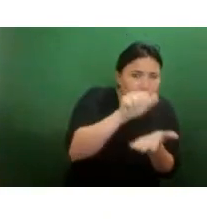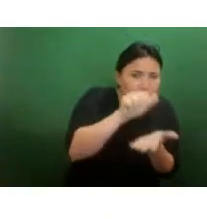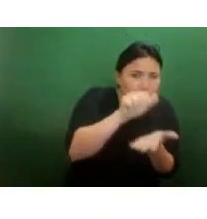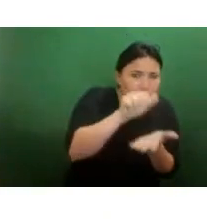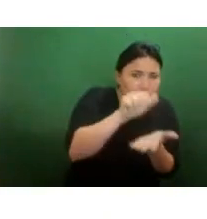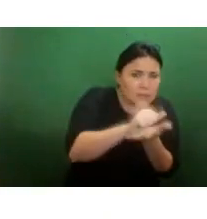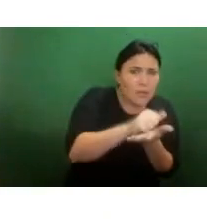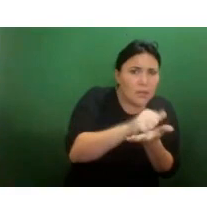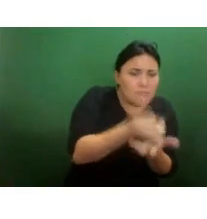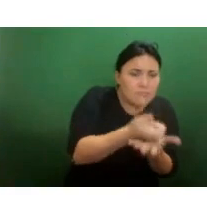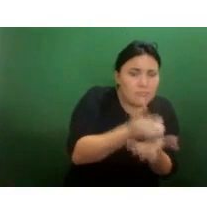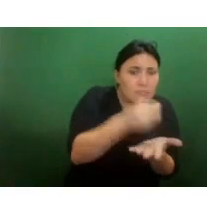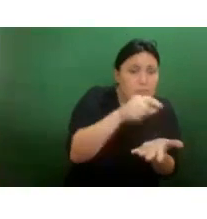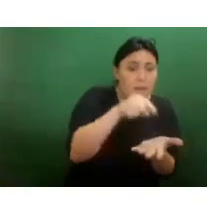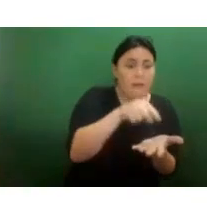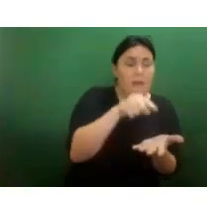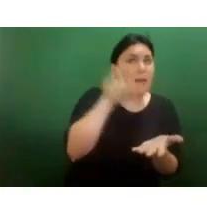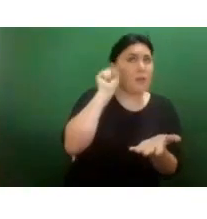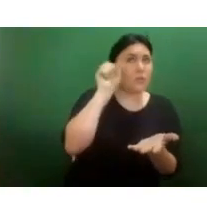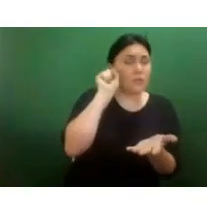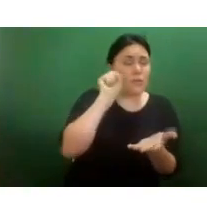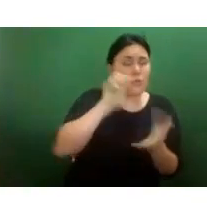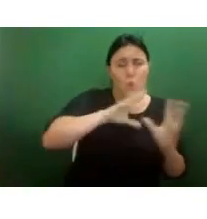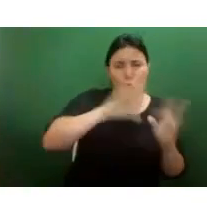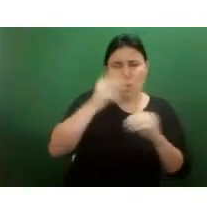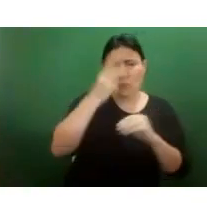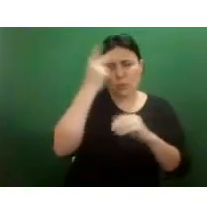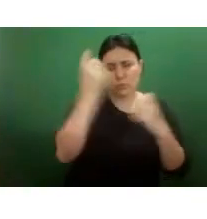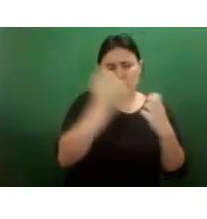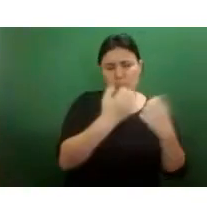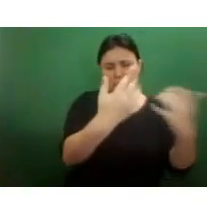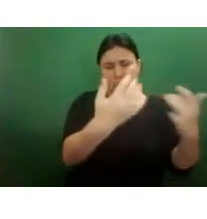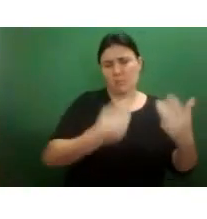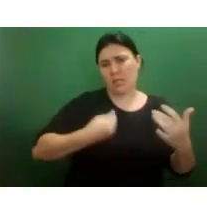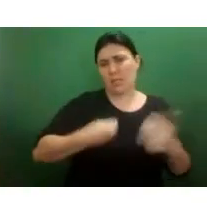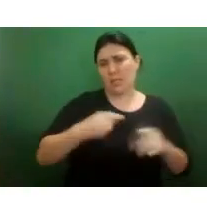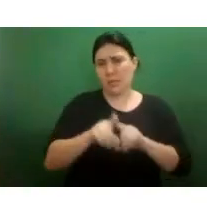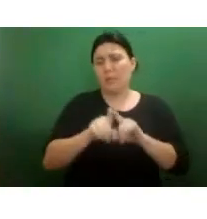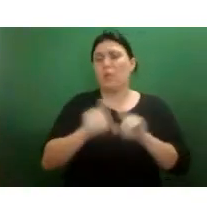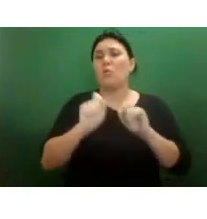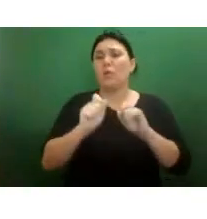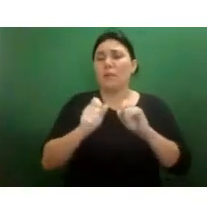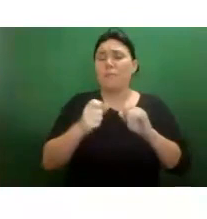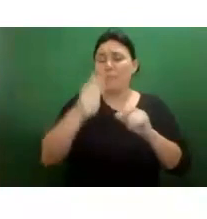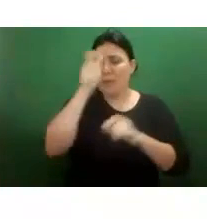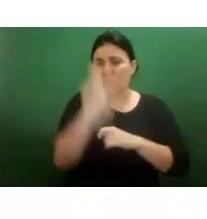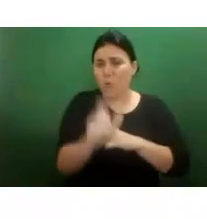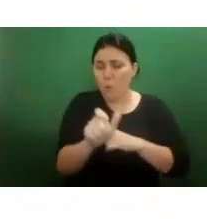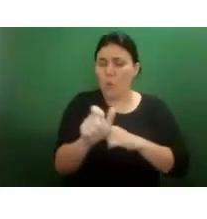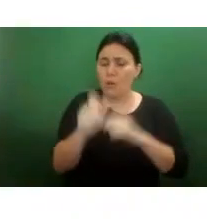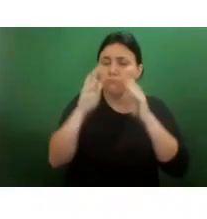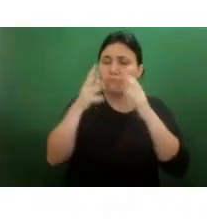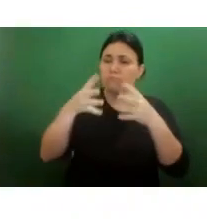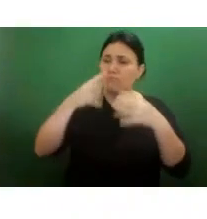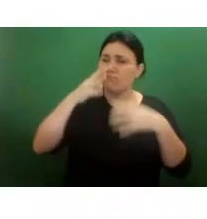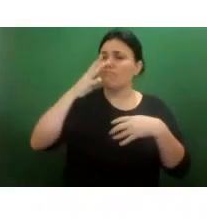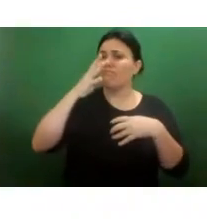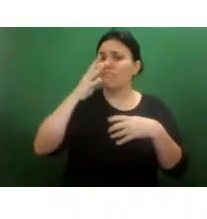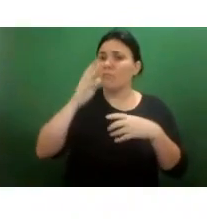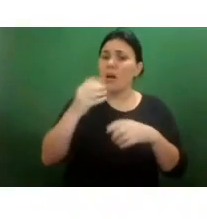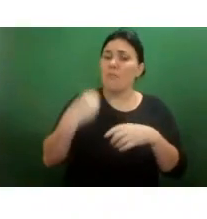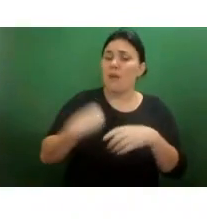estavam presentes no sambódromo, como as pessoas que estavam assistindo pelo Facebook. Tá? Então, nós